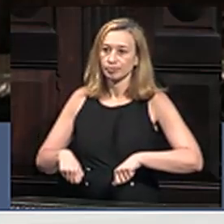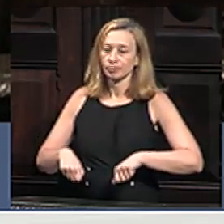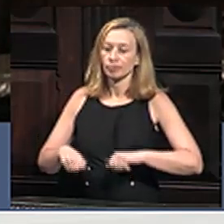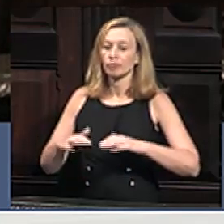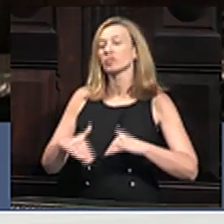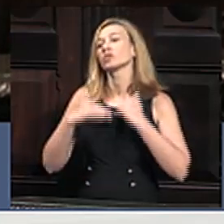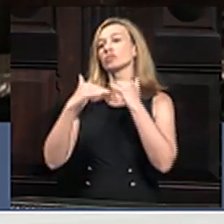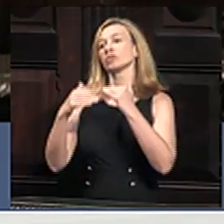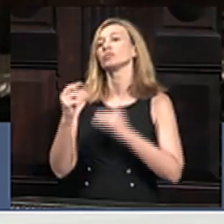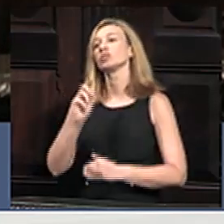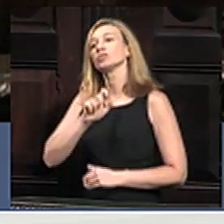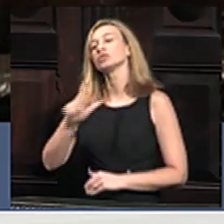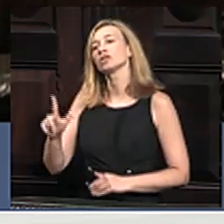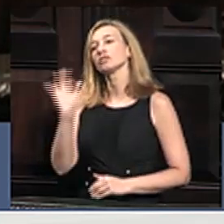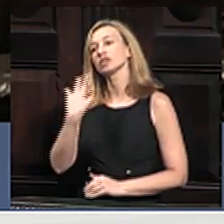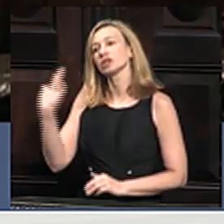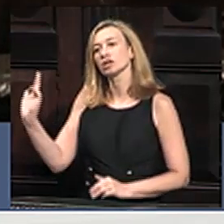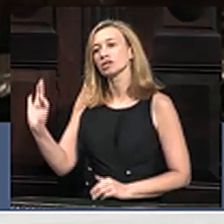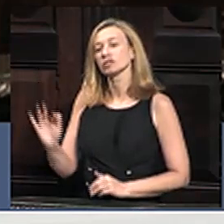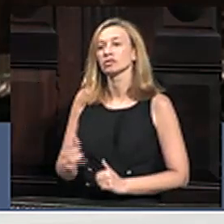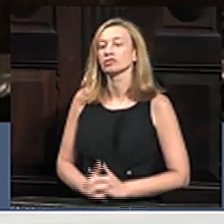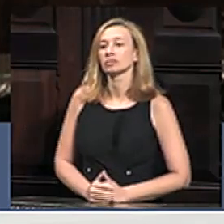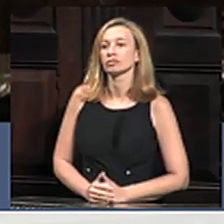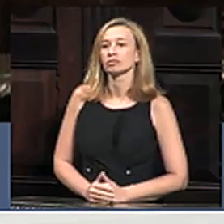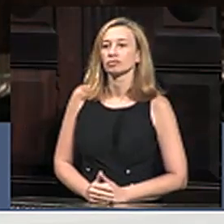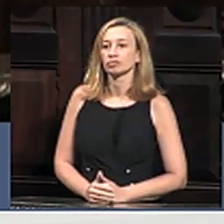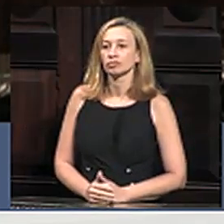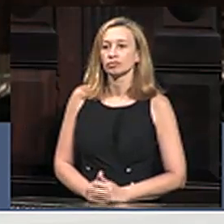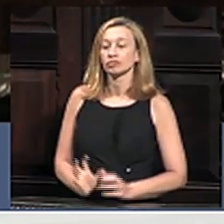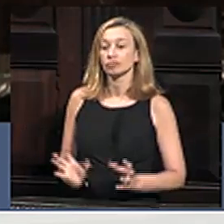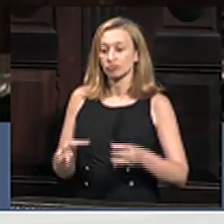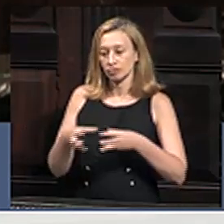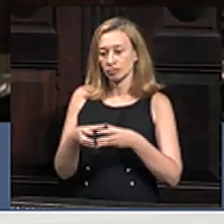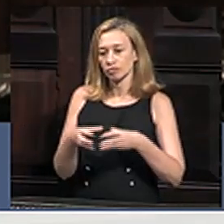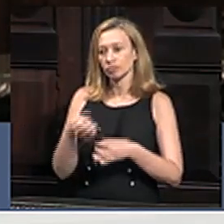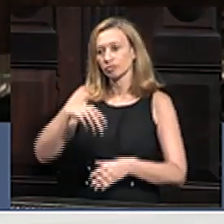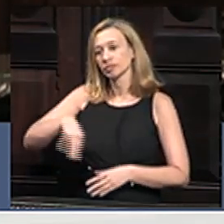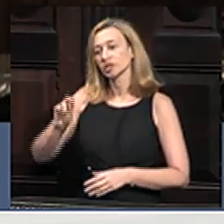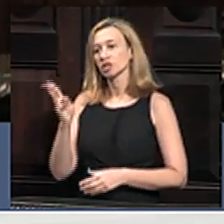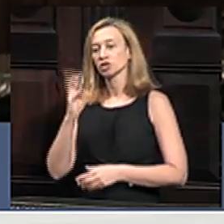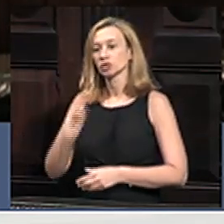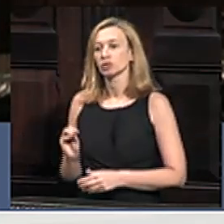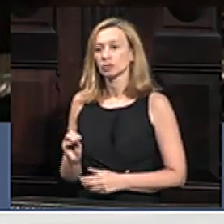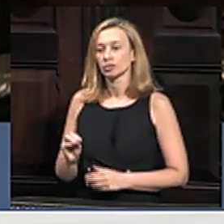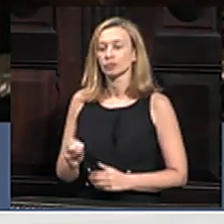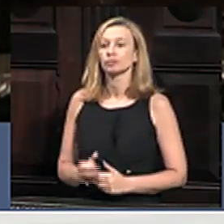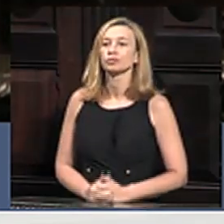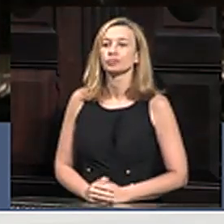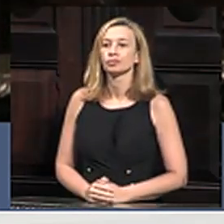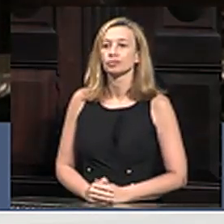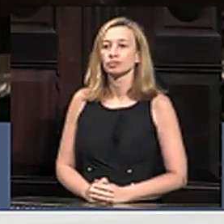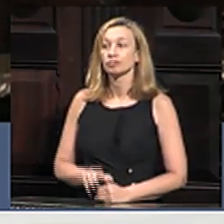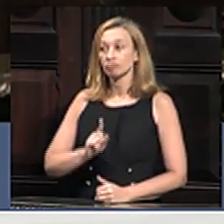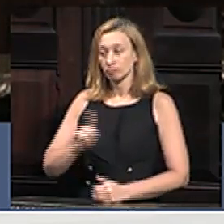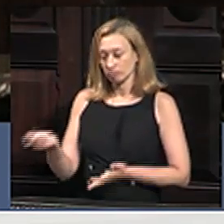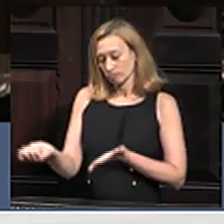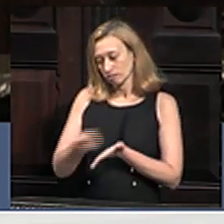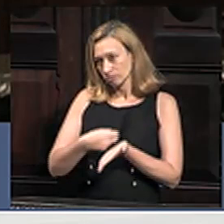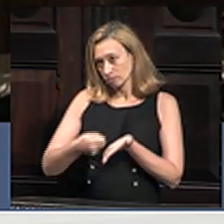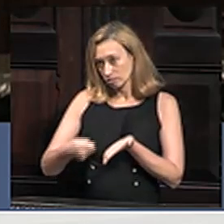Supremo Tribunal Federal, aos seus integrantes, aos seus ministros, para que eles